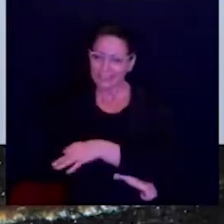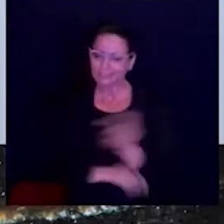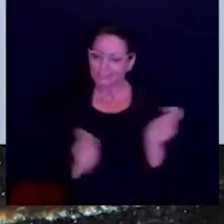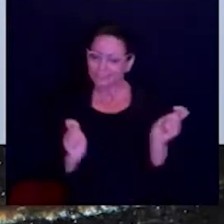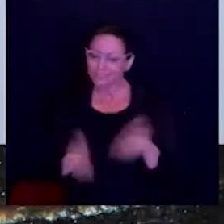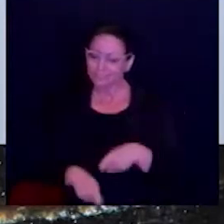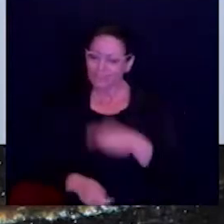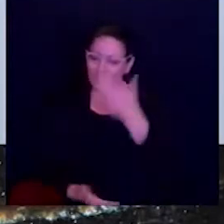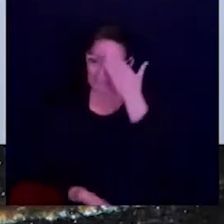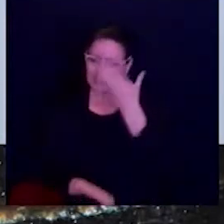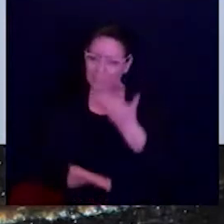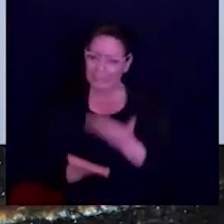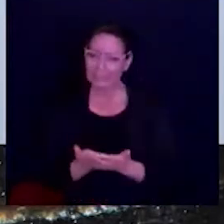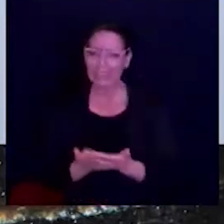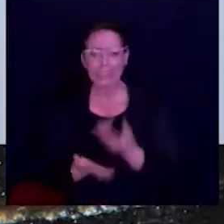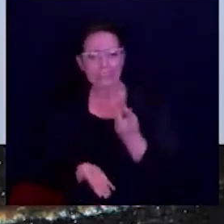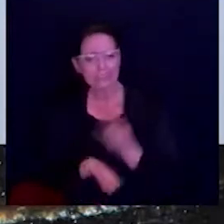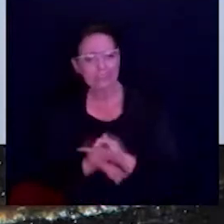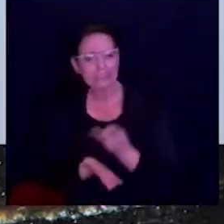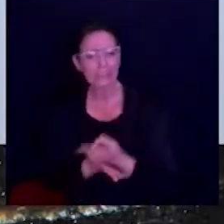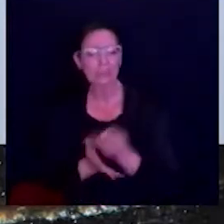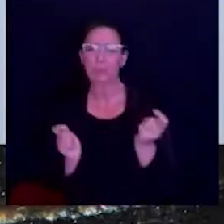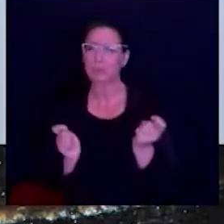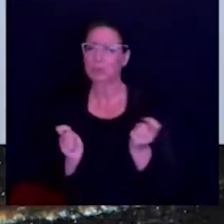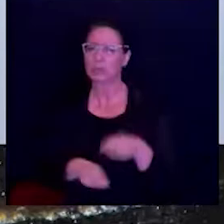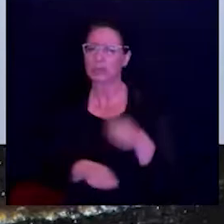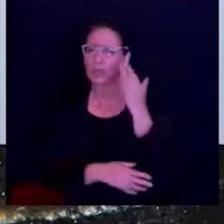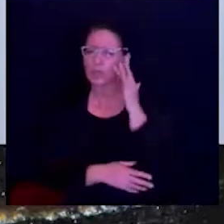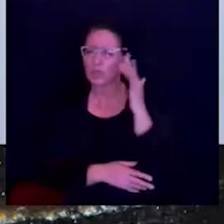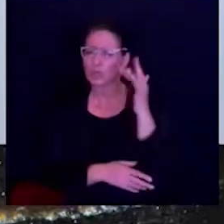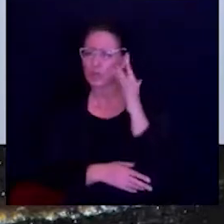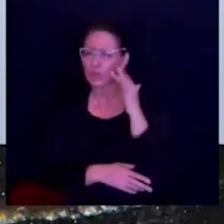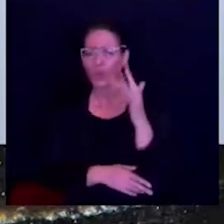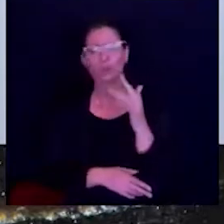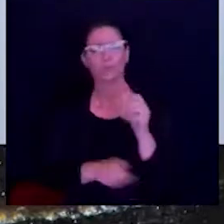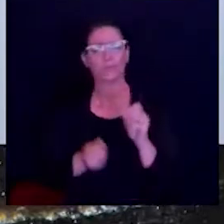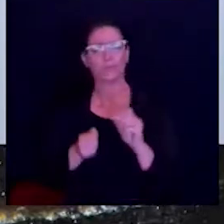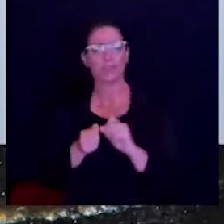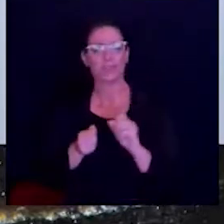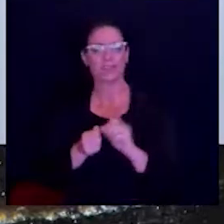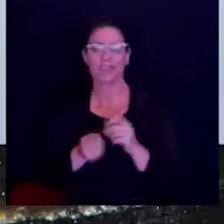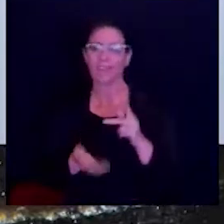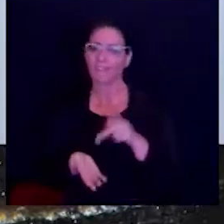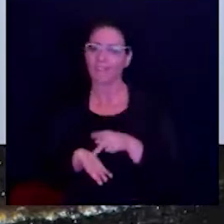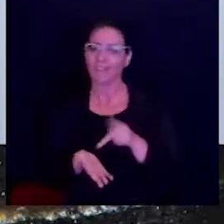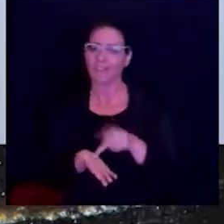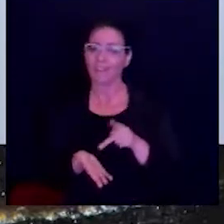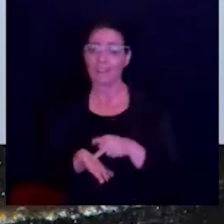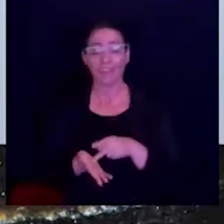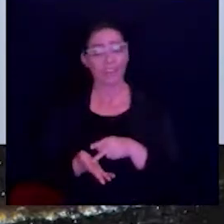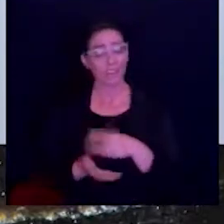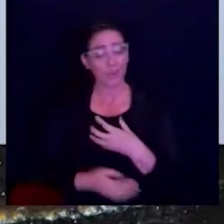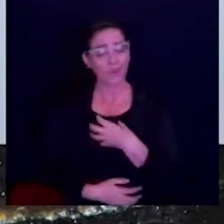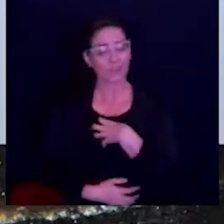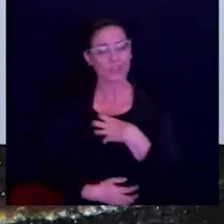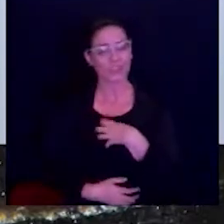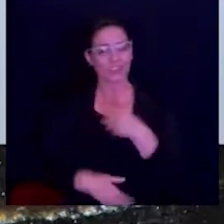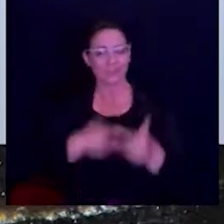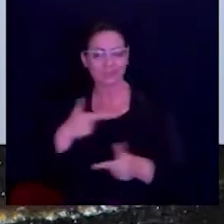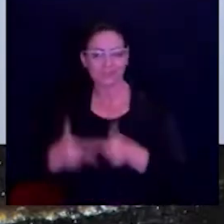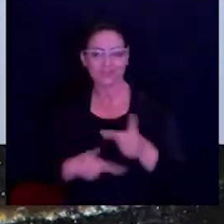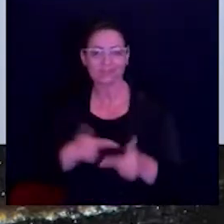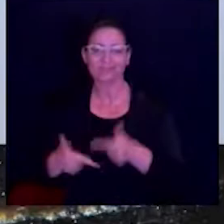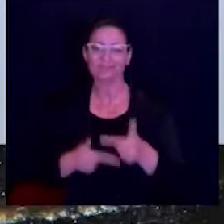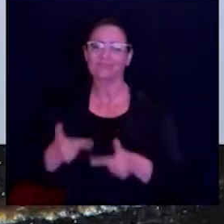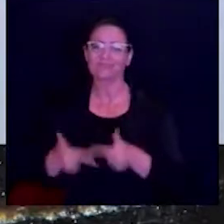transformar sonhos em realidade. É assim que trabalhamos, transformamos os sonhos em realidade.